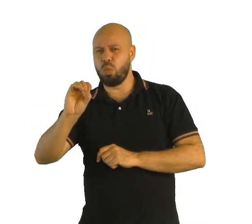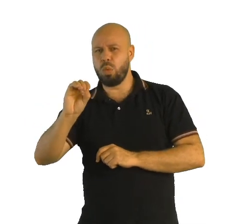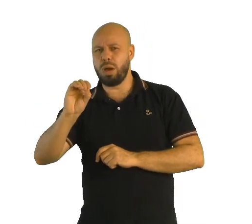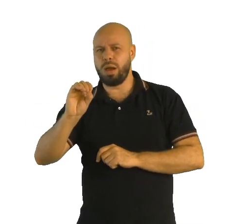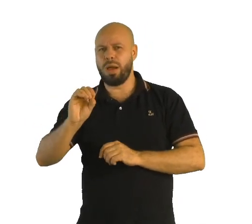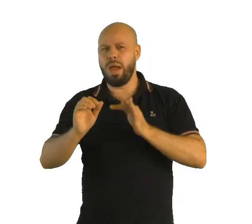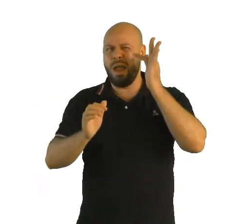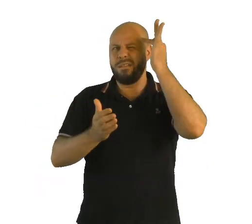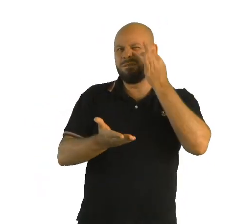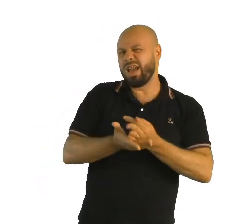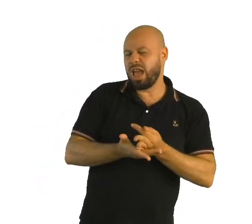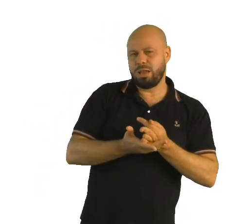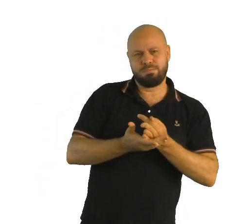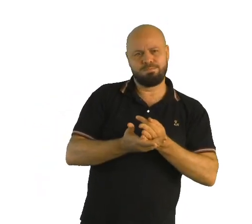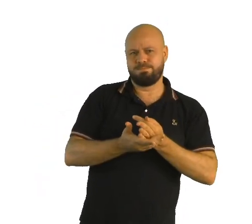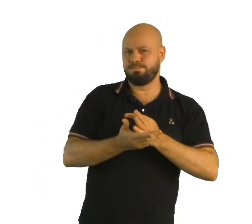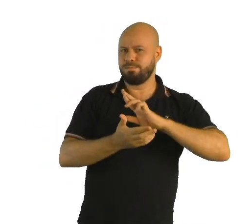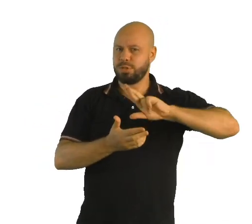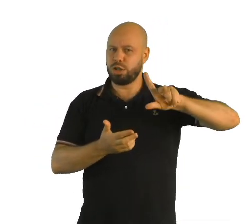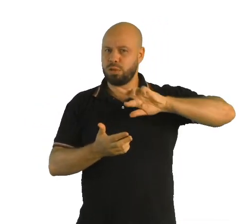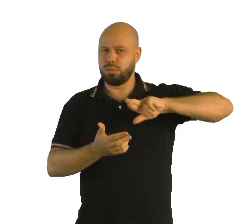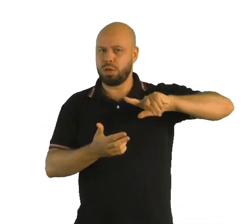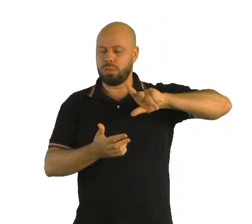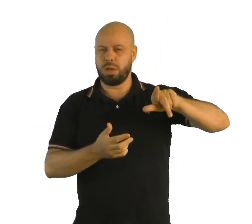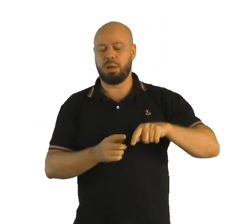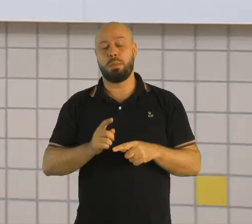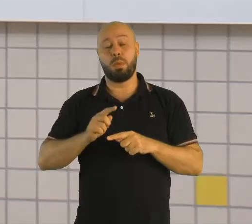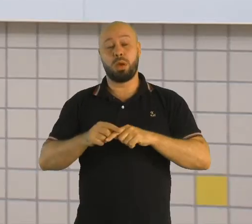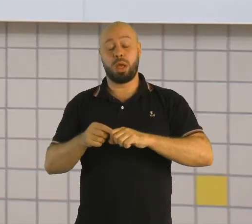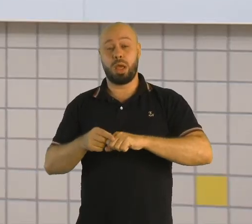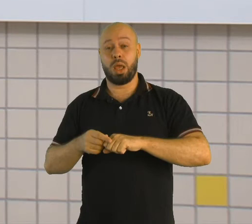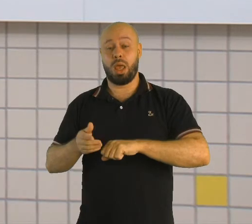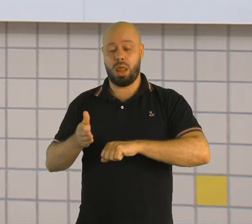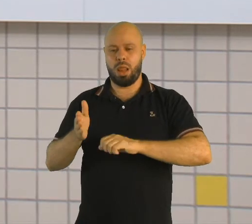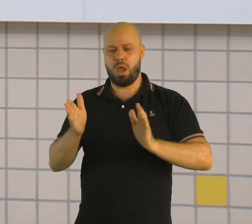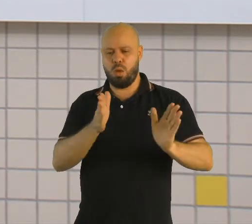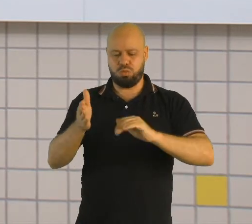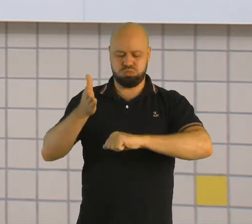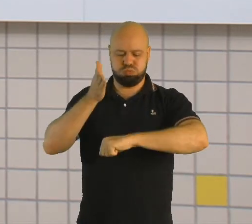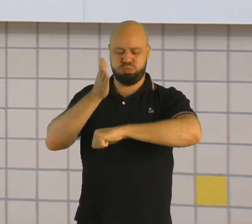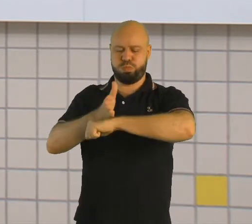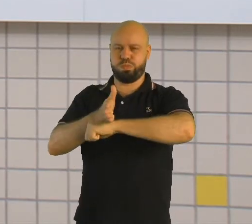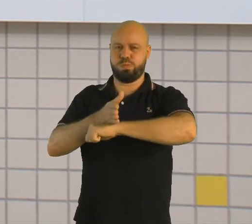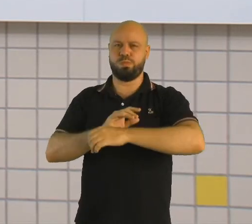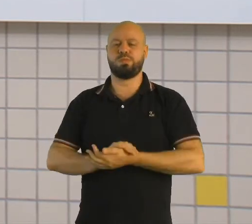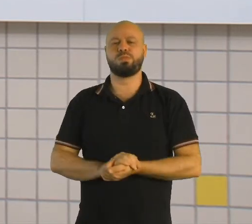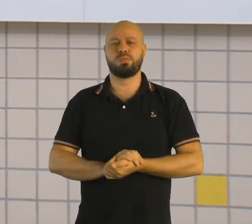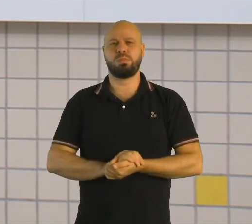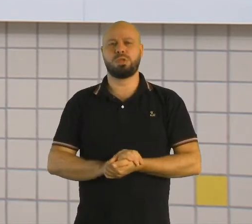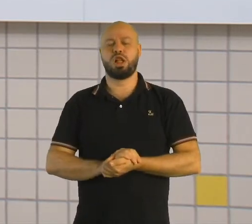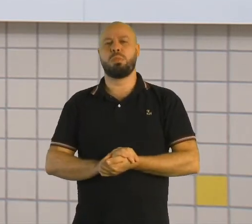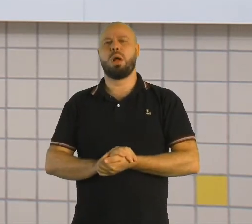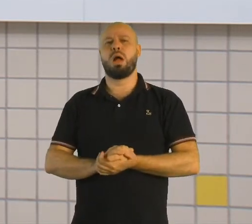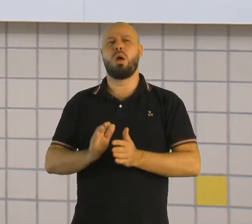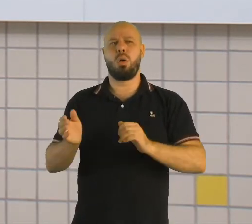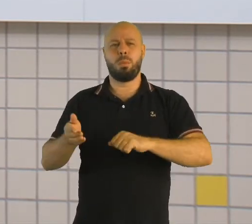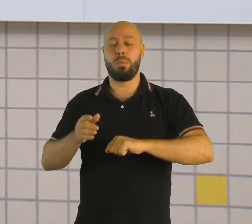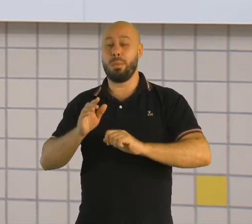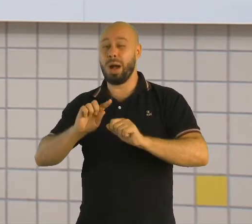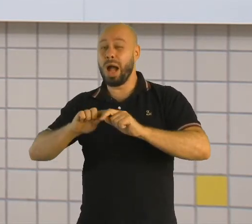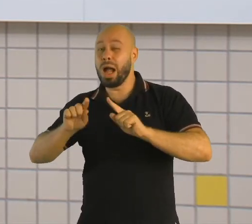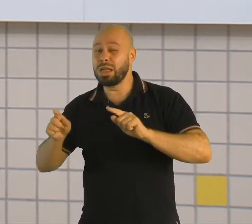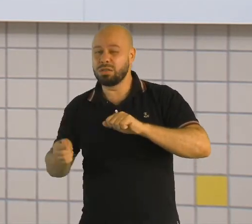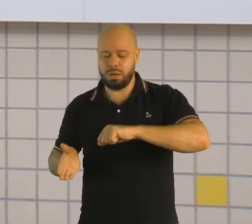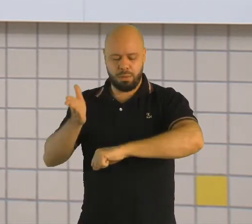fé, porque o homem renascentista é o homem da Idade Moderna, certo? Já o homem da Idade Média que usavam